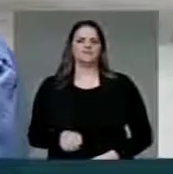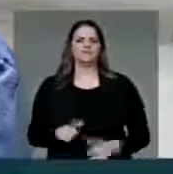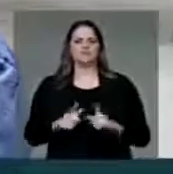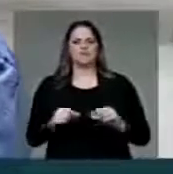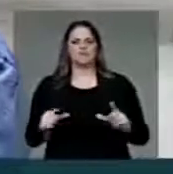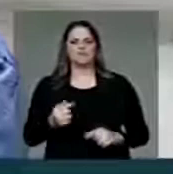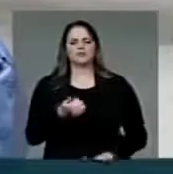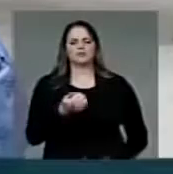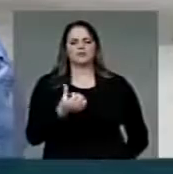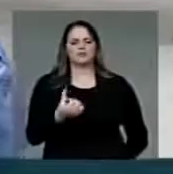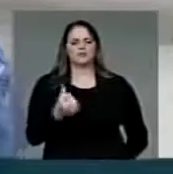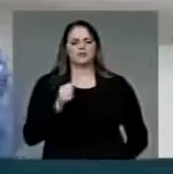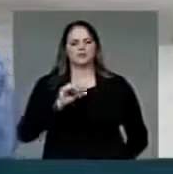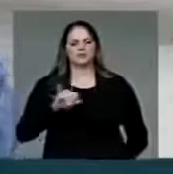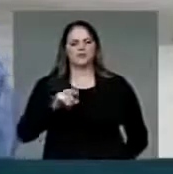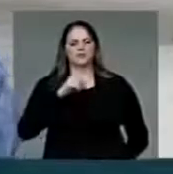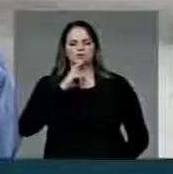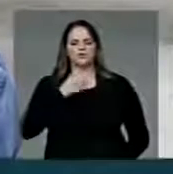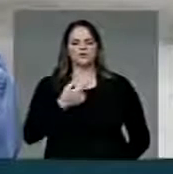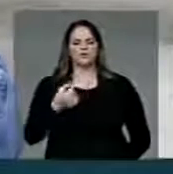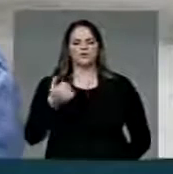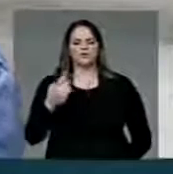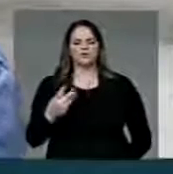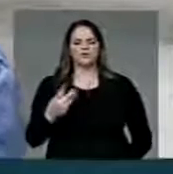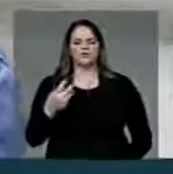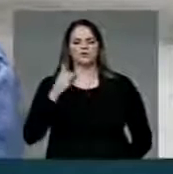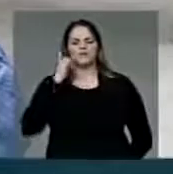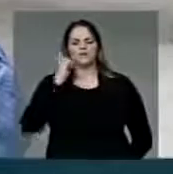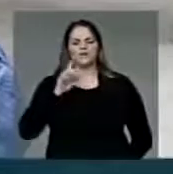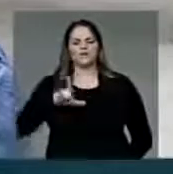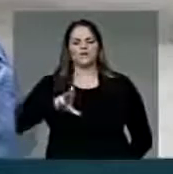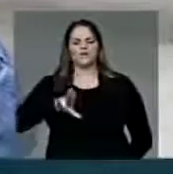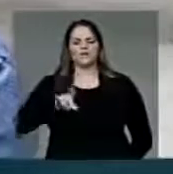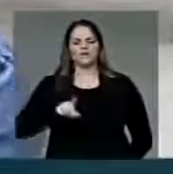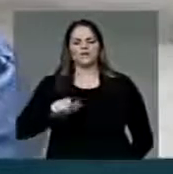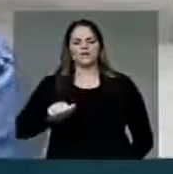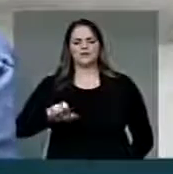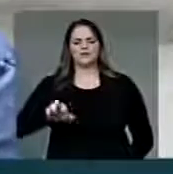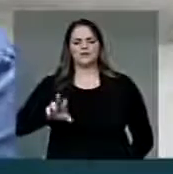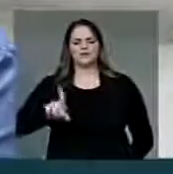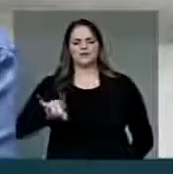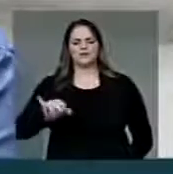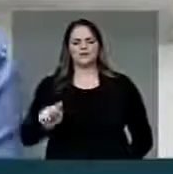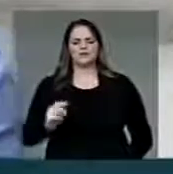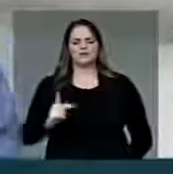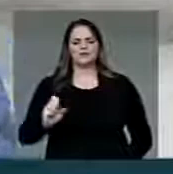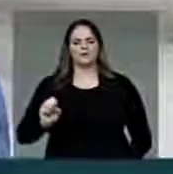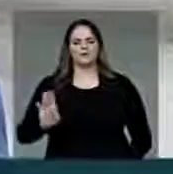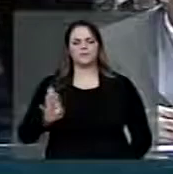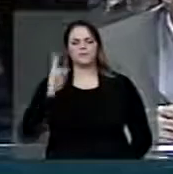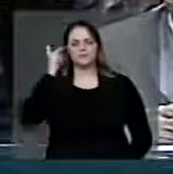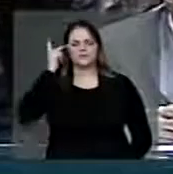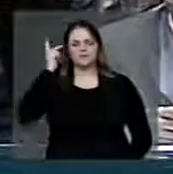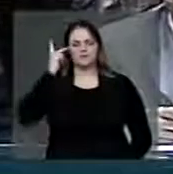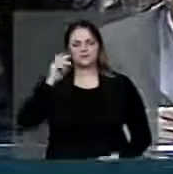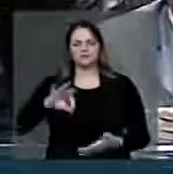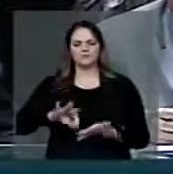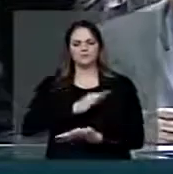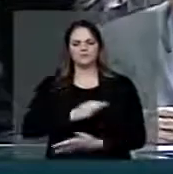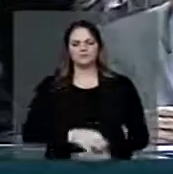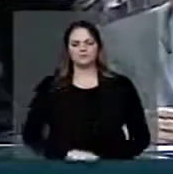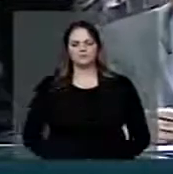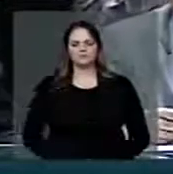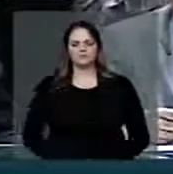16 de julho de 2013, deputada Luísa Arundina de Souza, PSB São Paulo. Obrigado, ok, deputado, em respeito